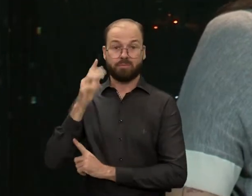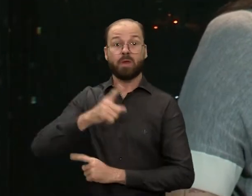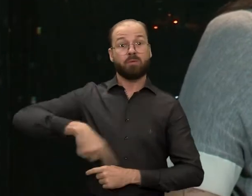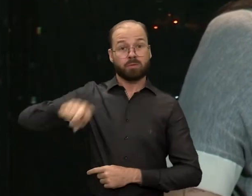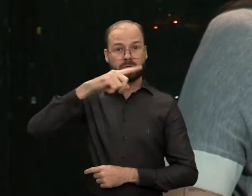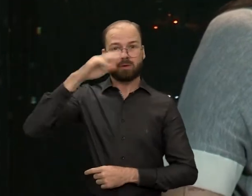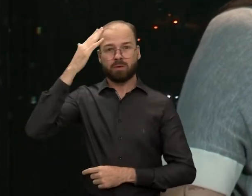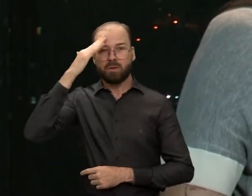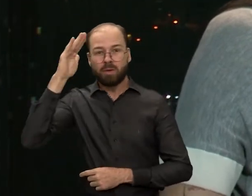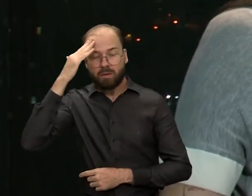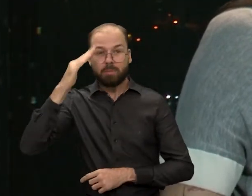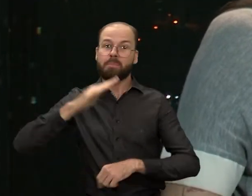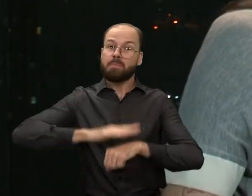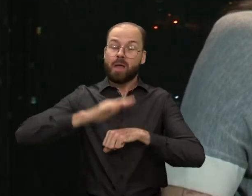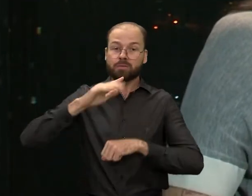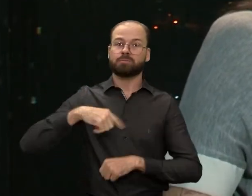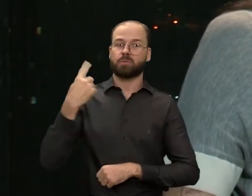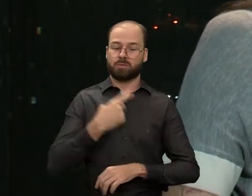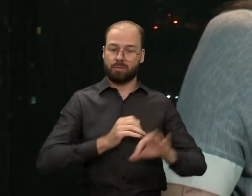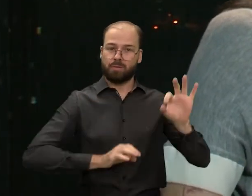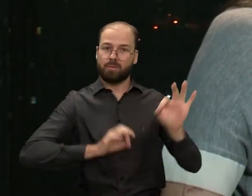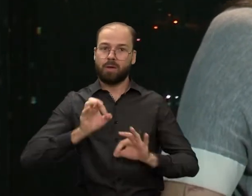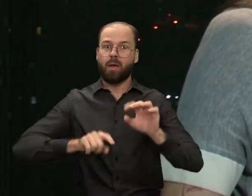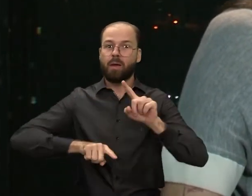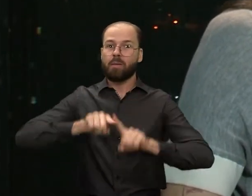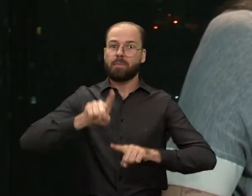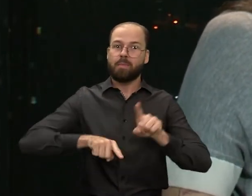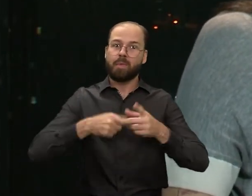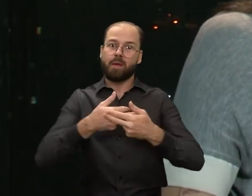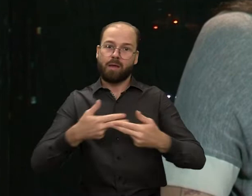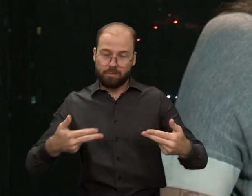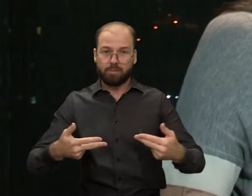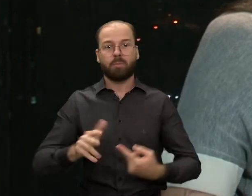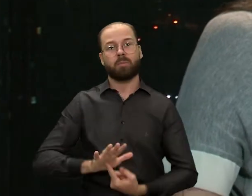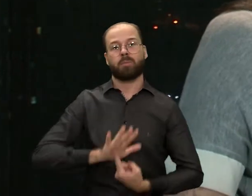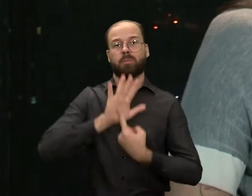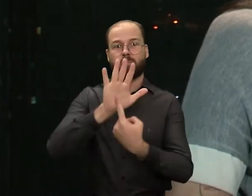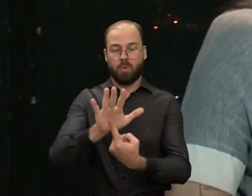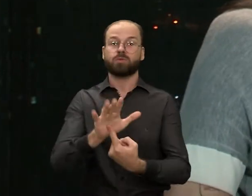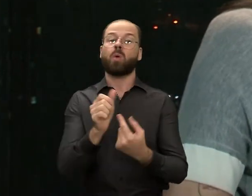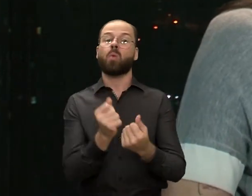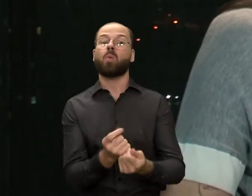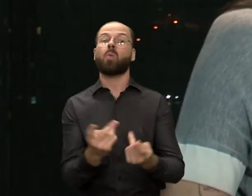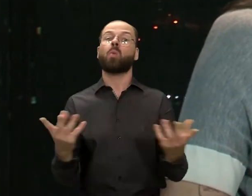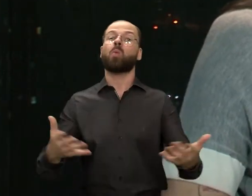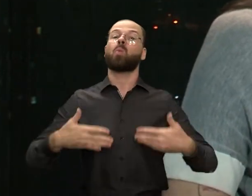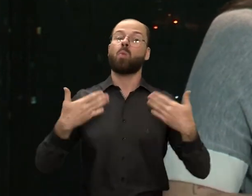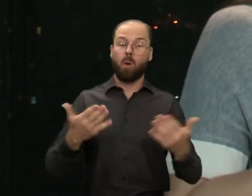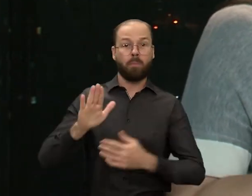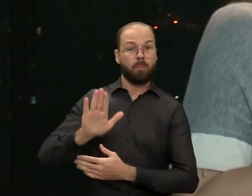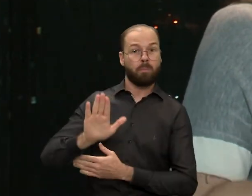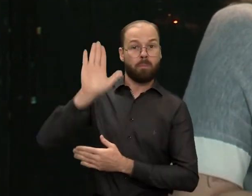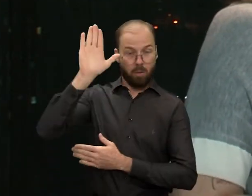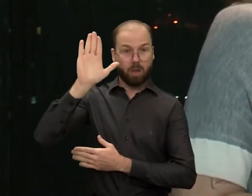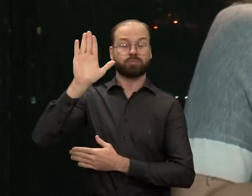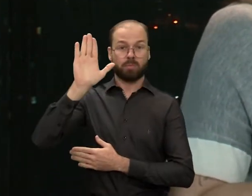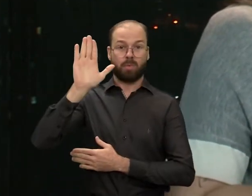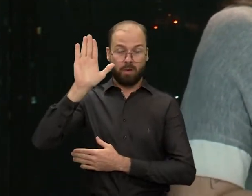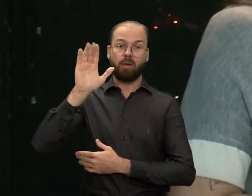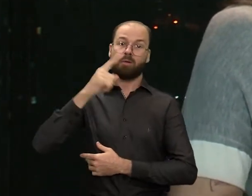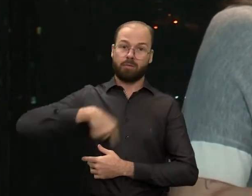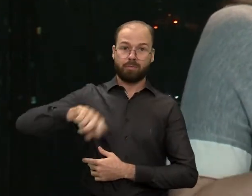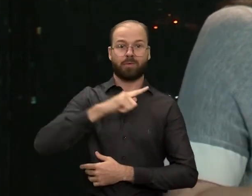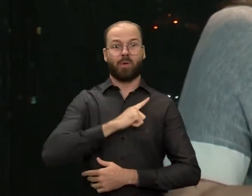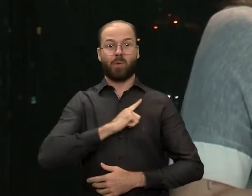a gente preparou um material para explicar quais são algumas dessas promessas dos candidatos que colocaram o